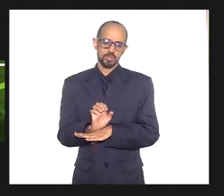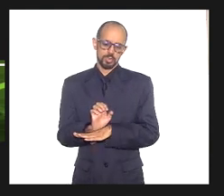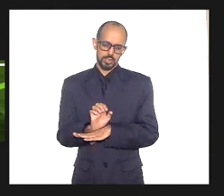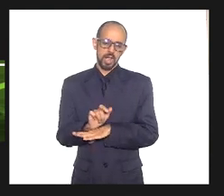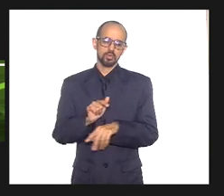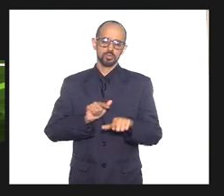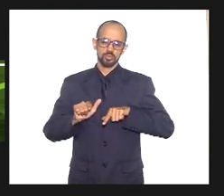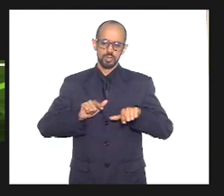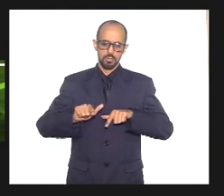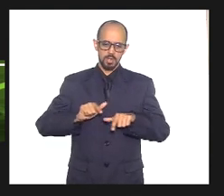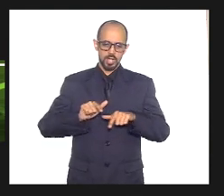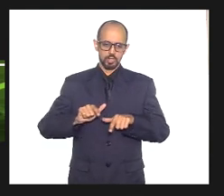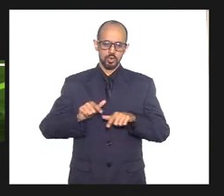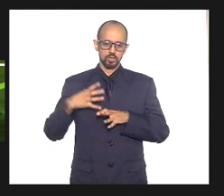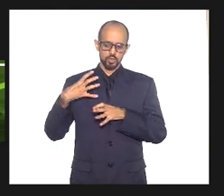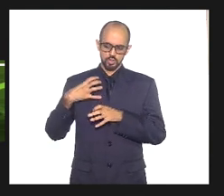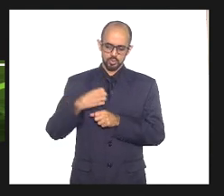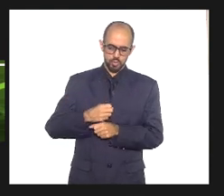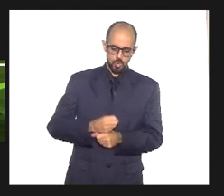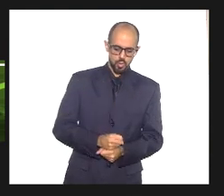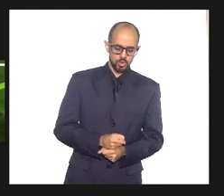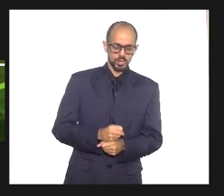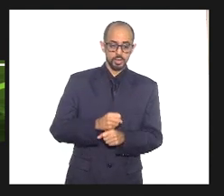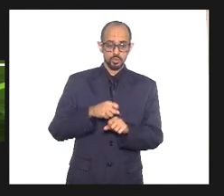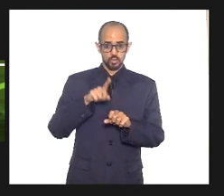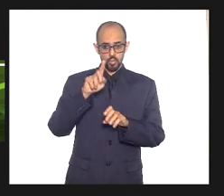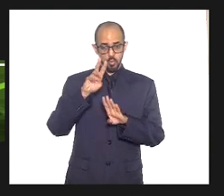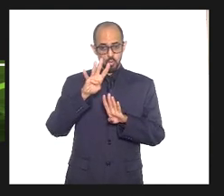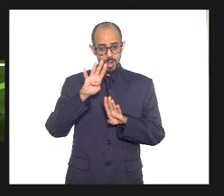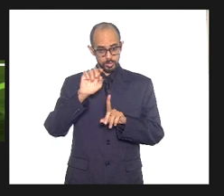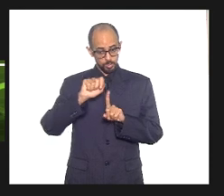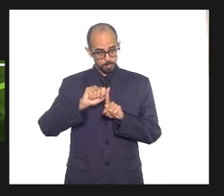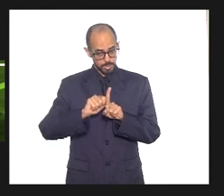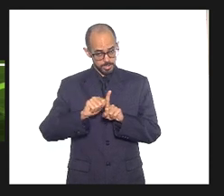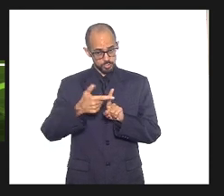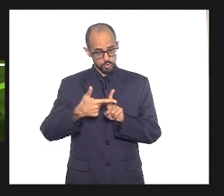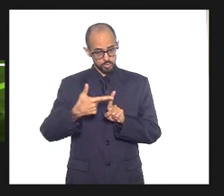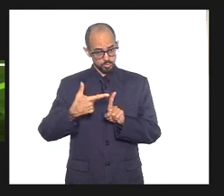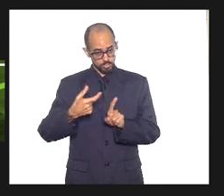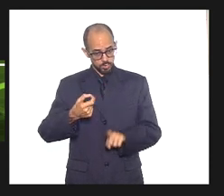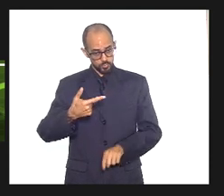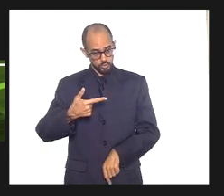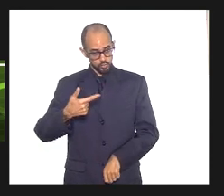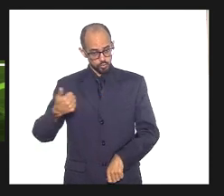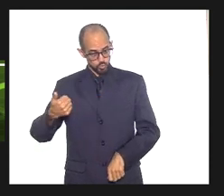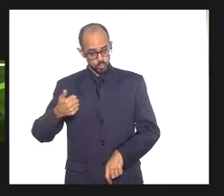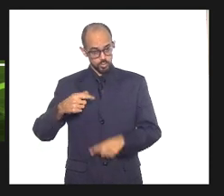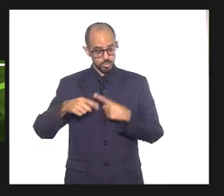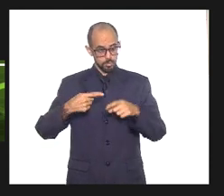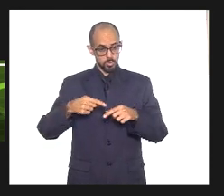trabalhou as suas contas durante o primeiro quadrimestre, e o segundo, os resultados fiscais